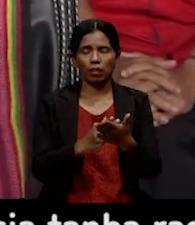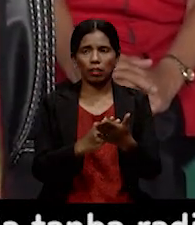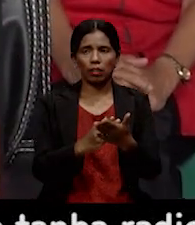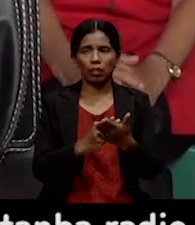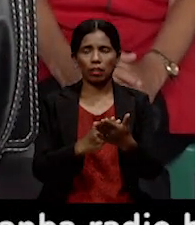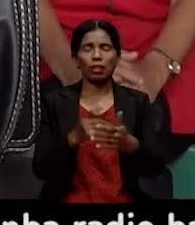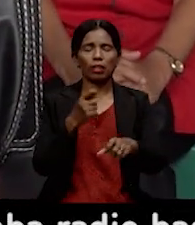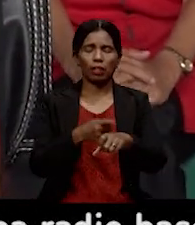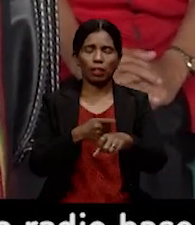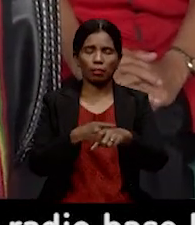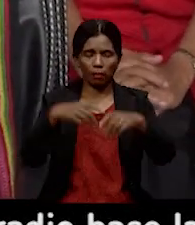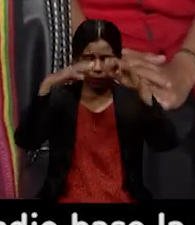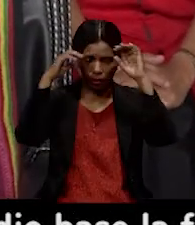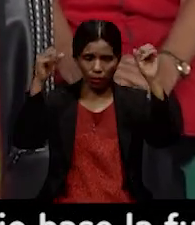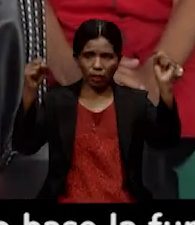né presidente da república